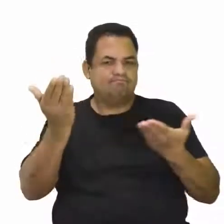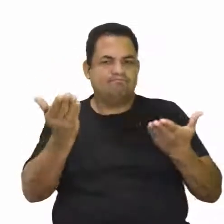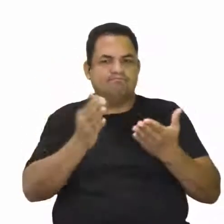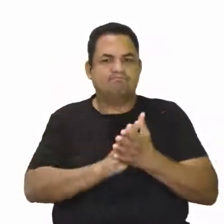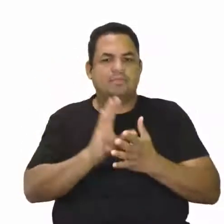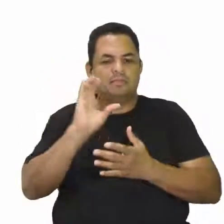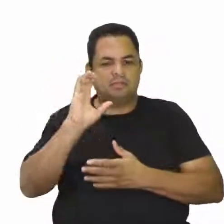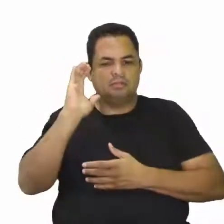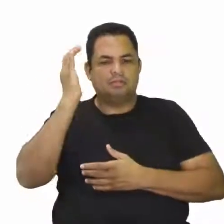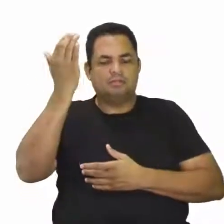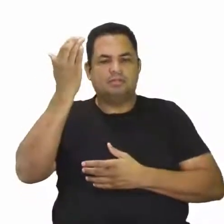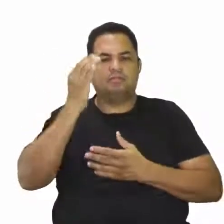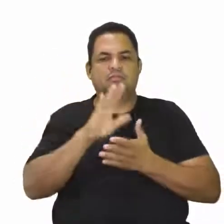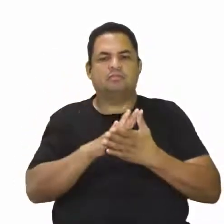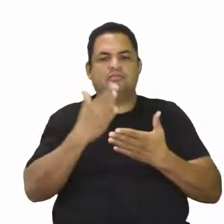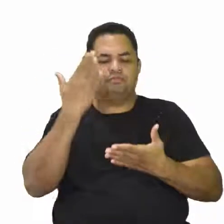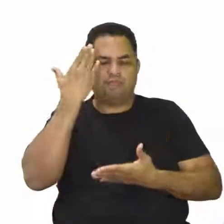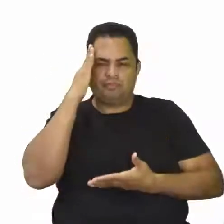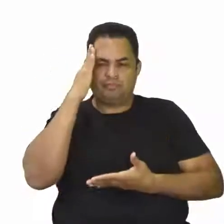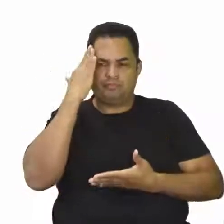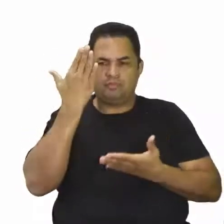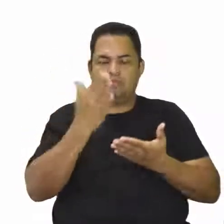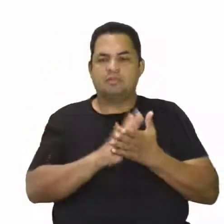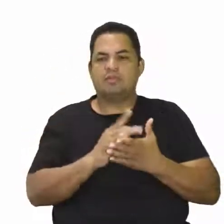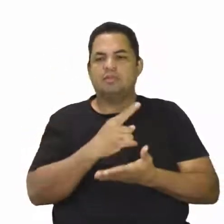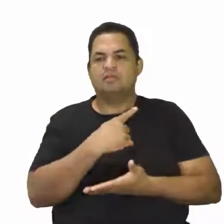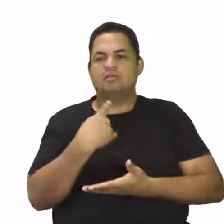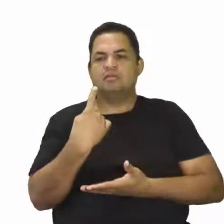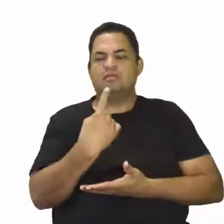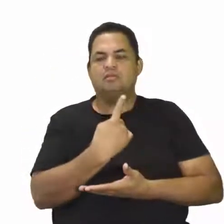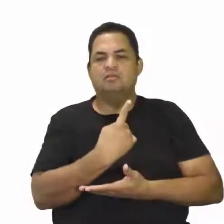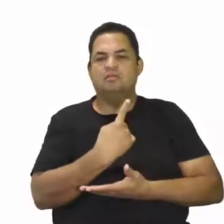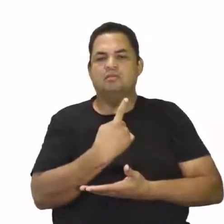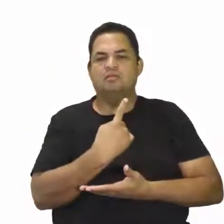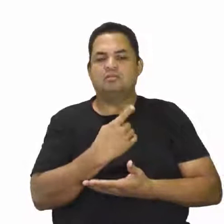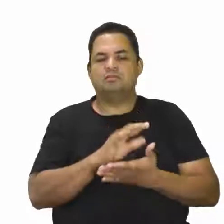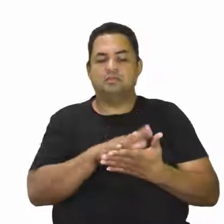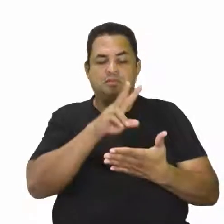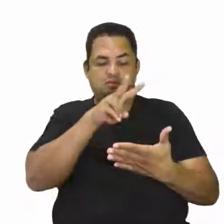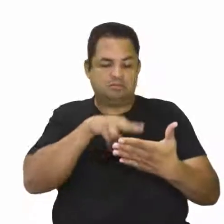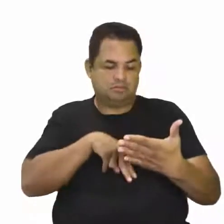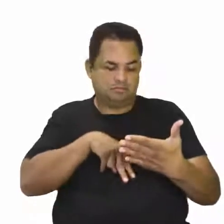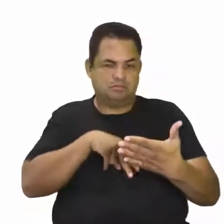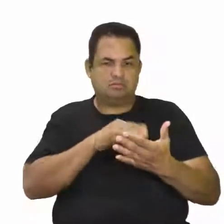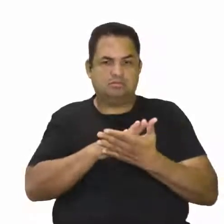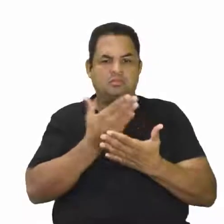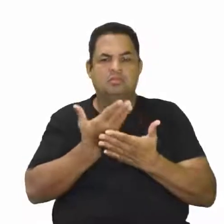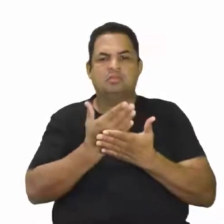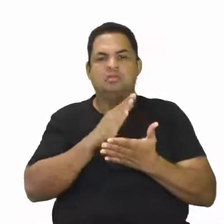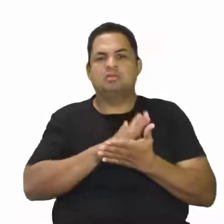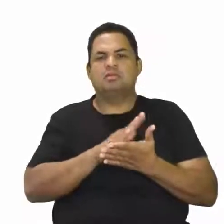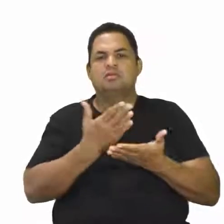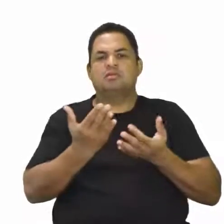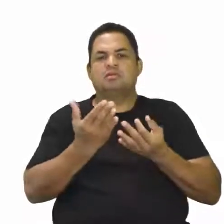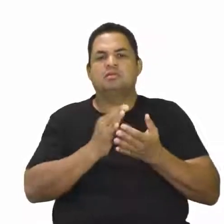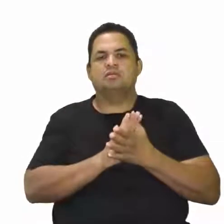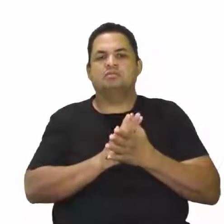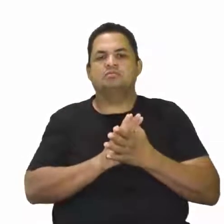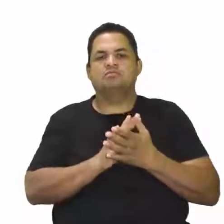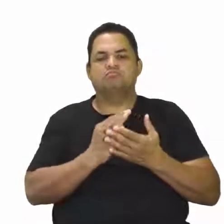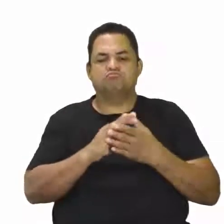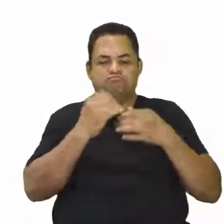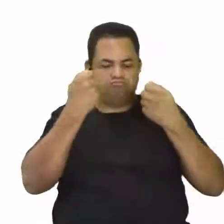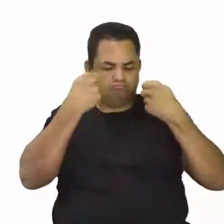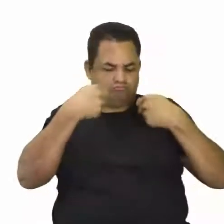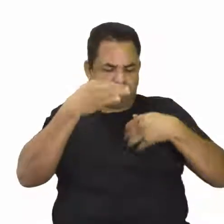ter a capacidade de entender aquilo que está sendo lido. E é a interpretação de forma